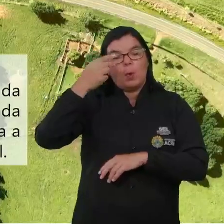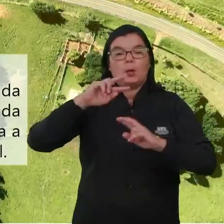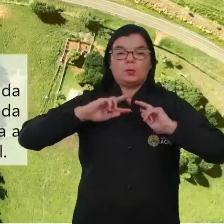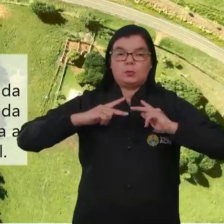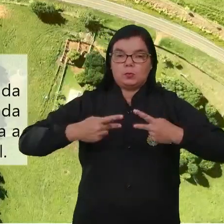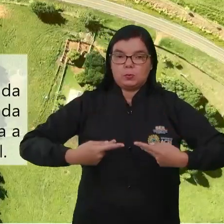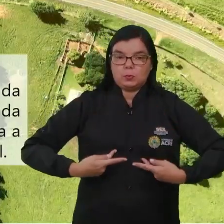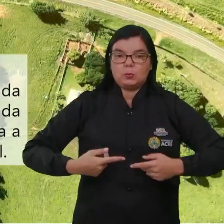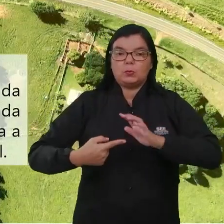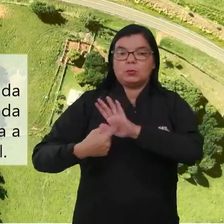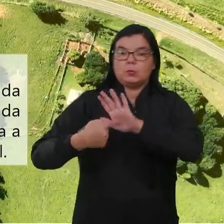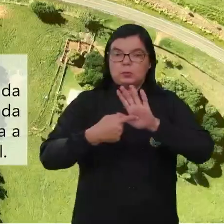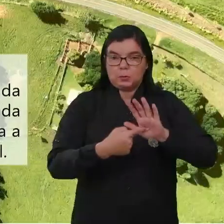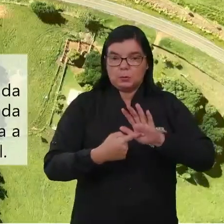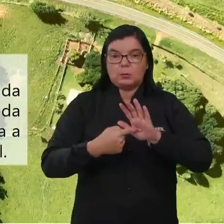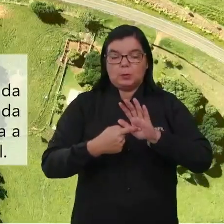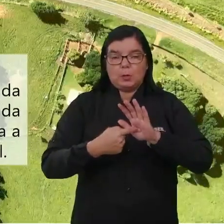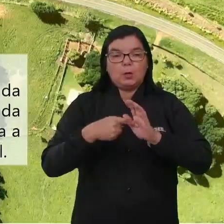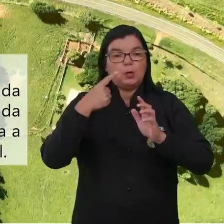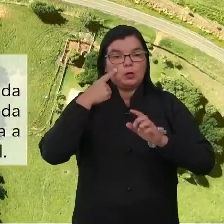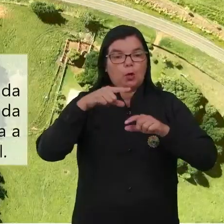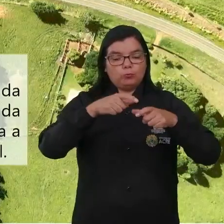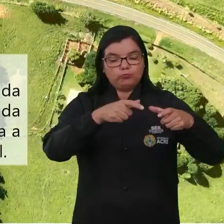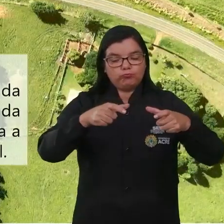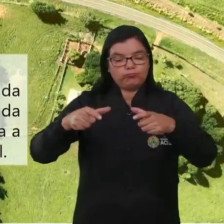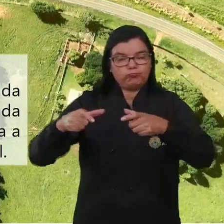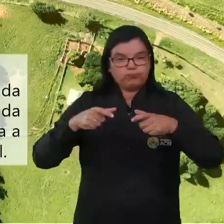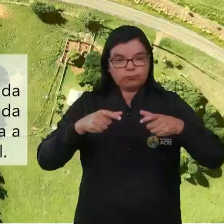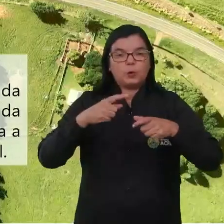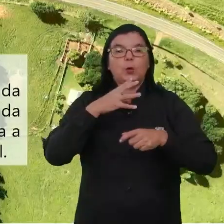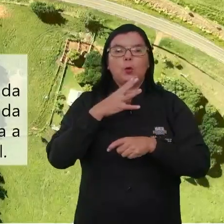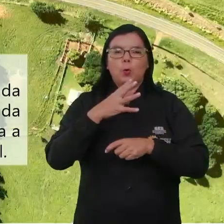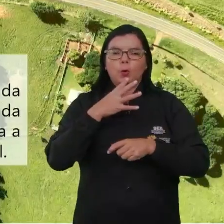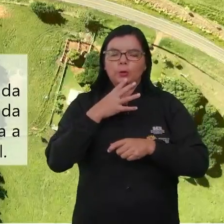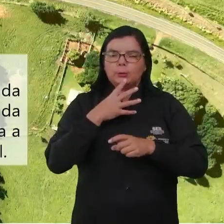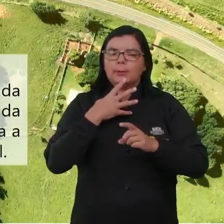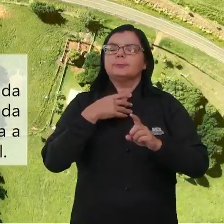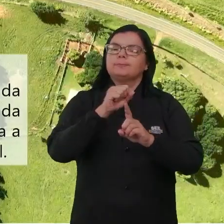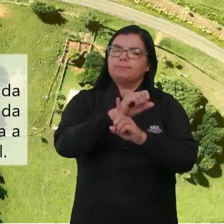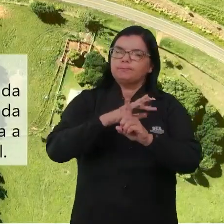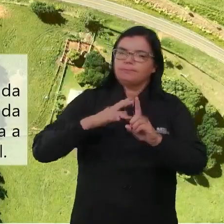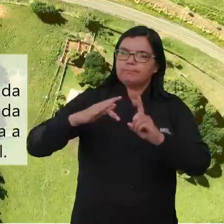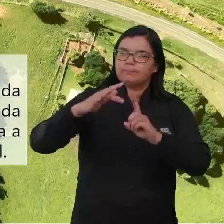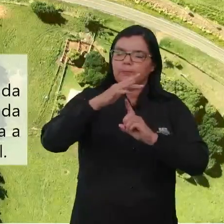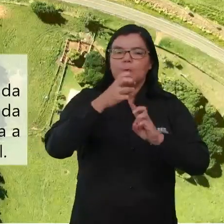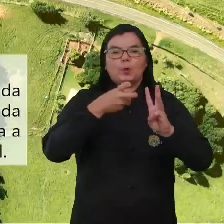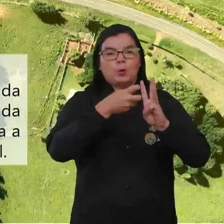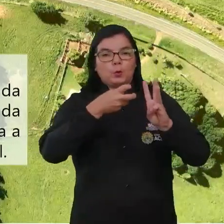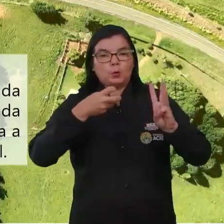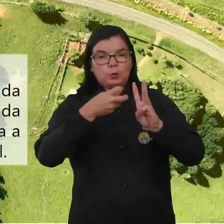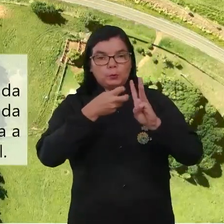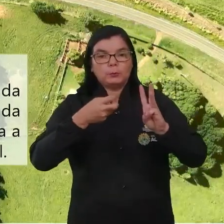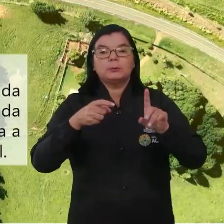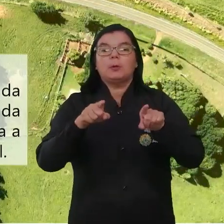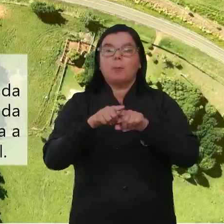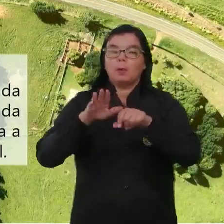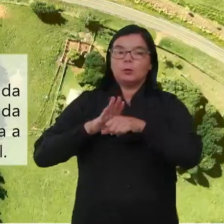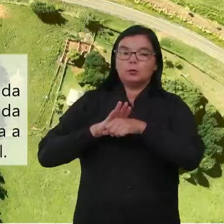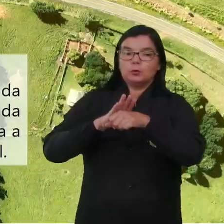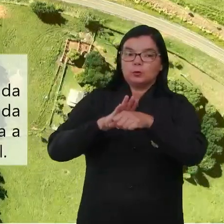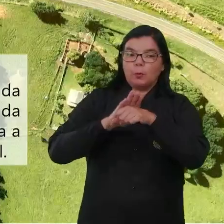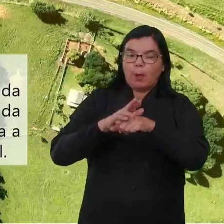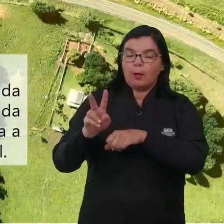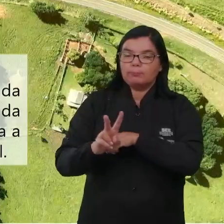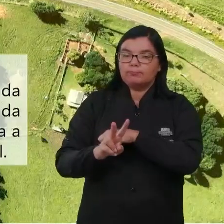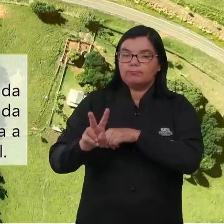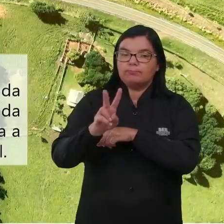Eles evidenciam a ocupação milenar da região e o conhecimento ambiental dos povos indígenas, além de contribuírem para